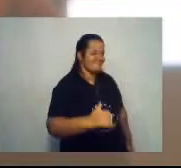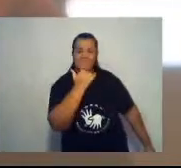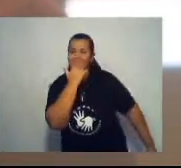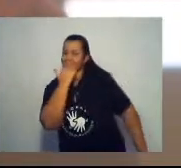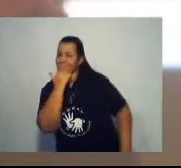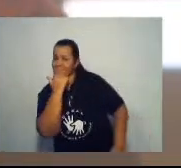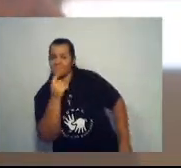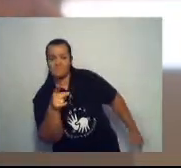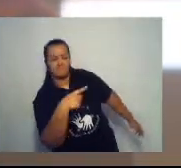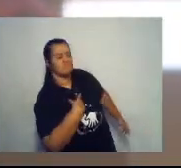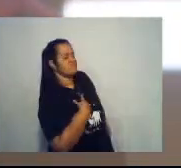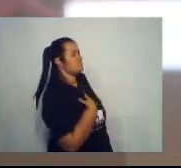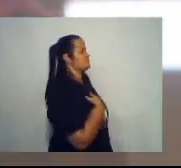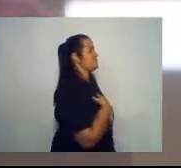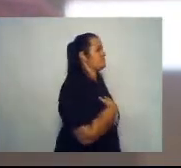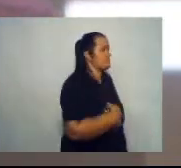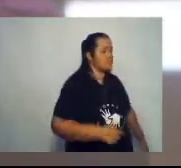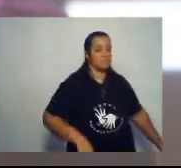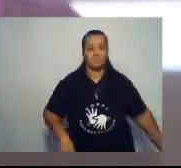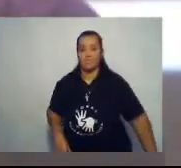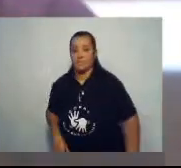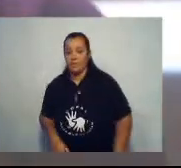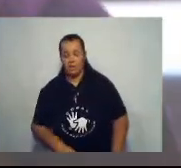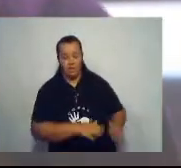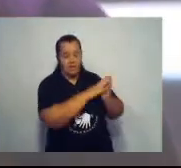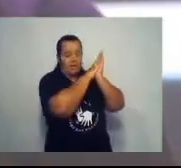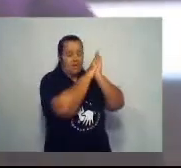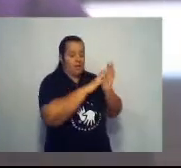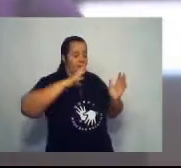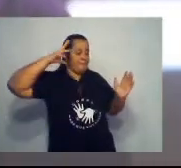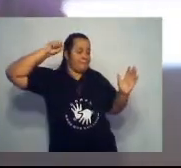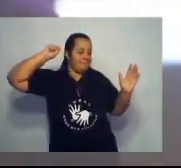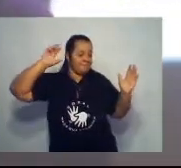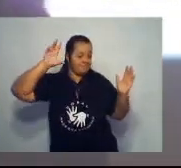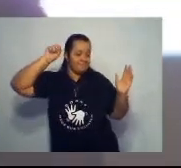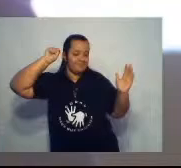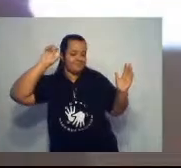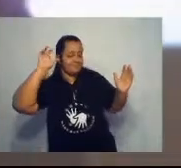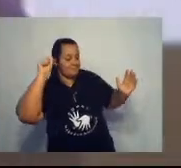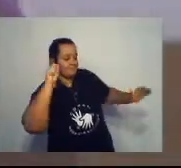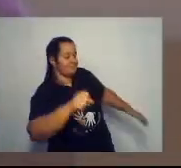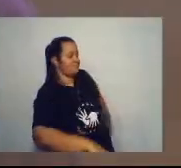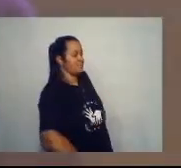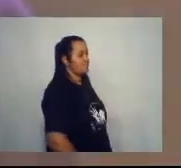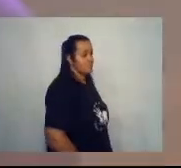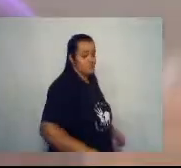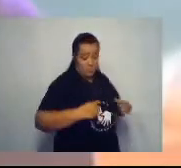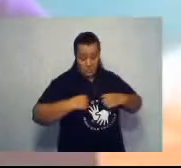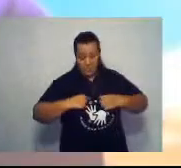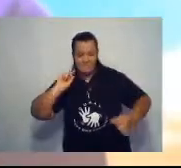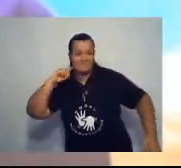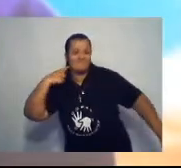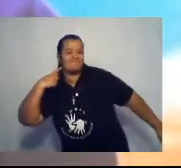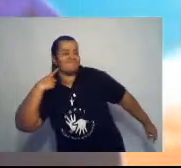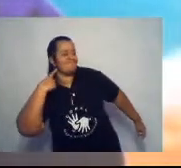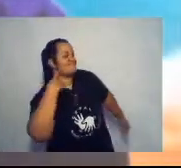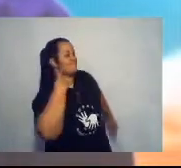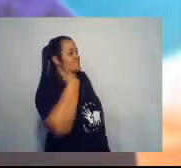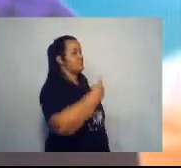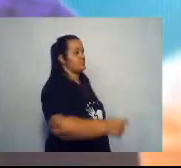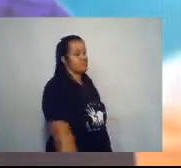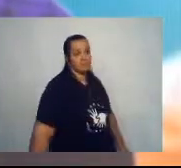o dedinho, a culpa ainda é minha. Ela ronca demais, mancha as